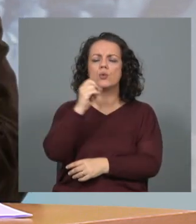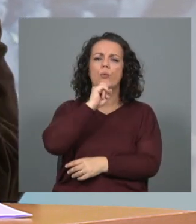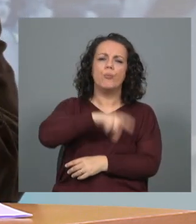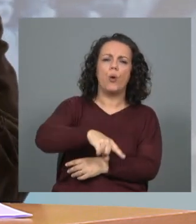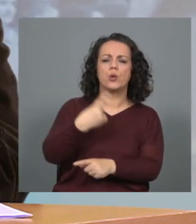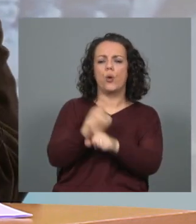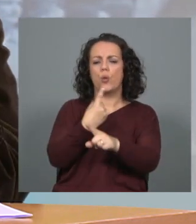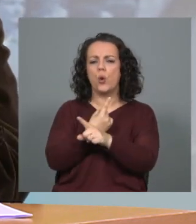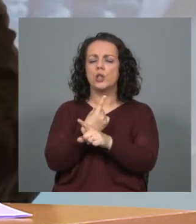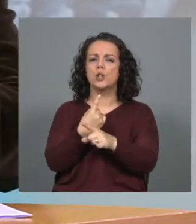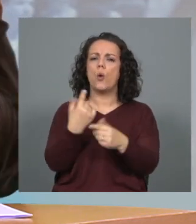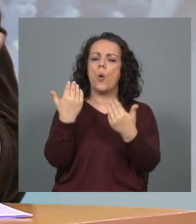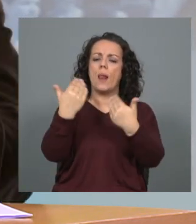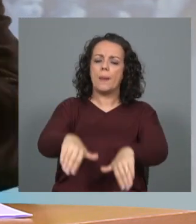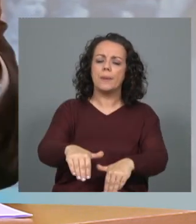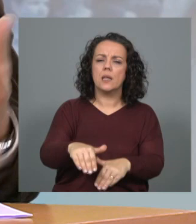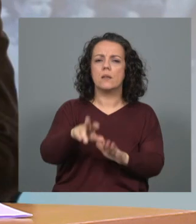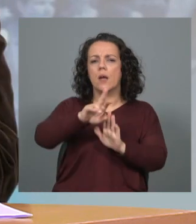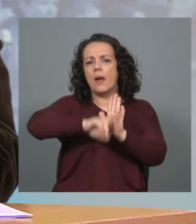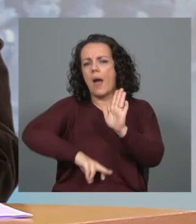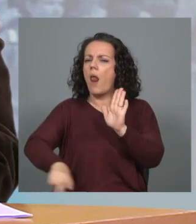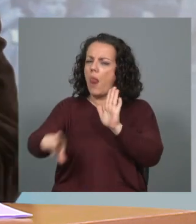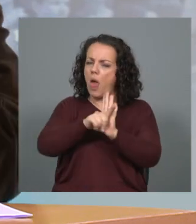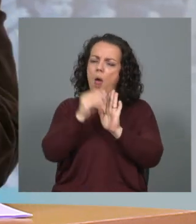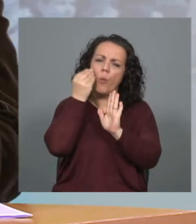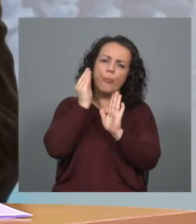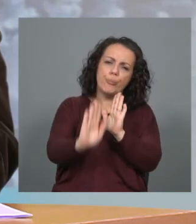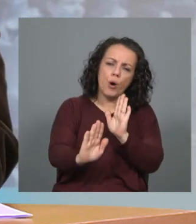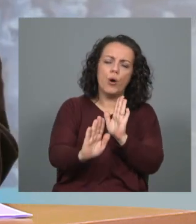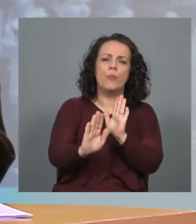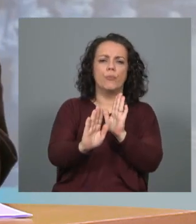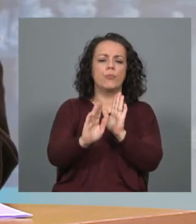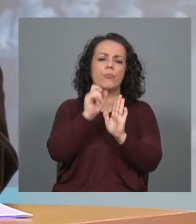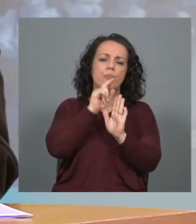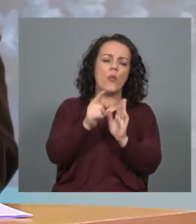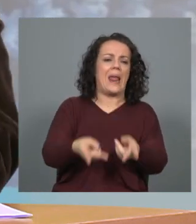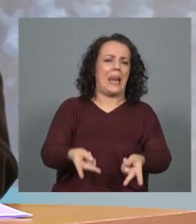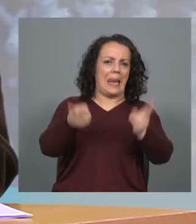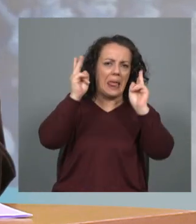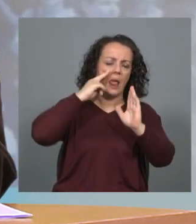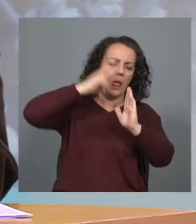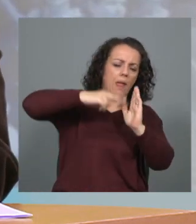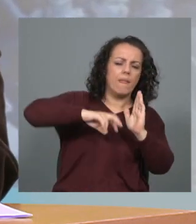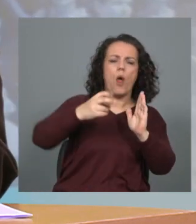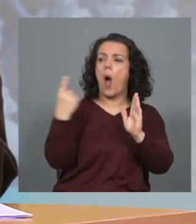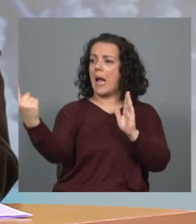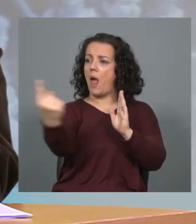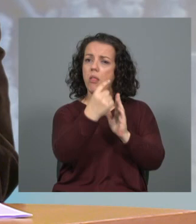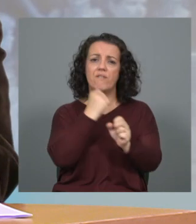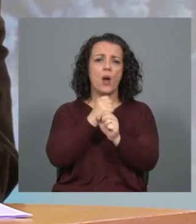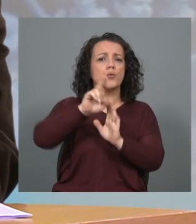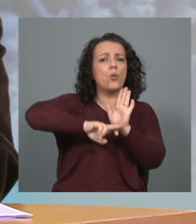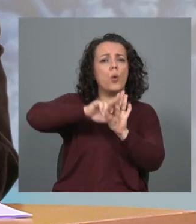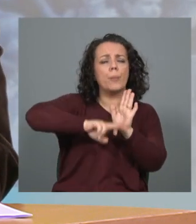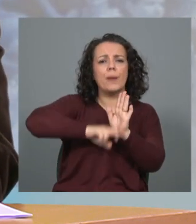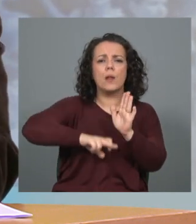colocar condições, isso há regras, há legislação em geral, e as instituições terão a possibilidade de criar os regulamentos dos seus próprios arquivos,